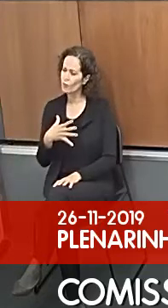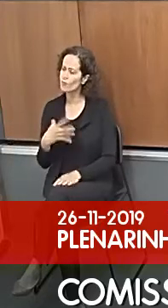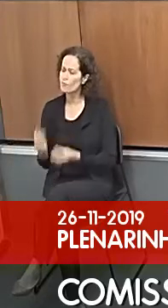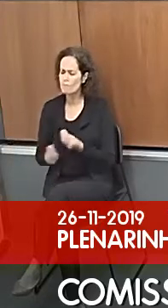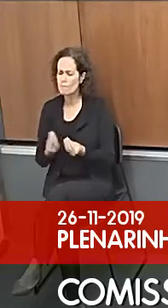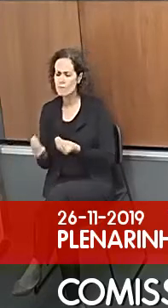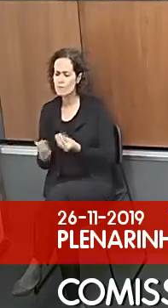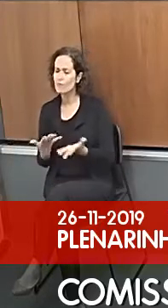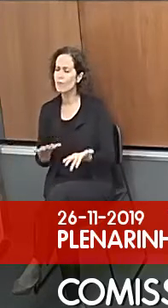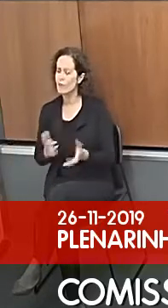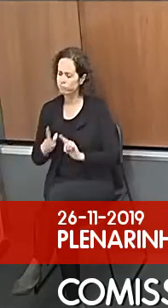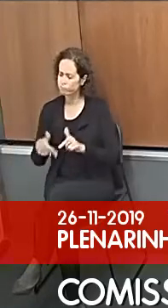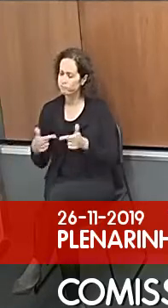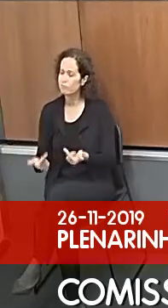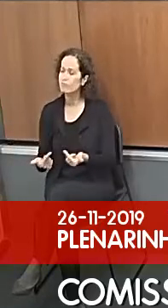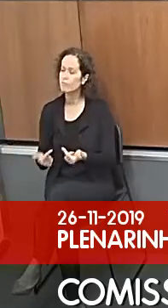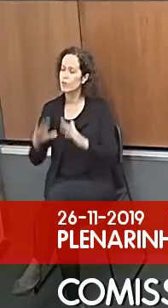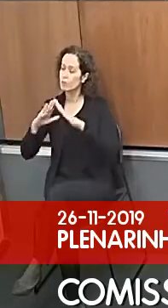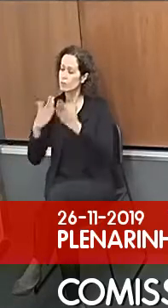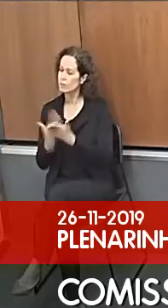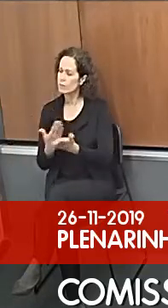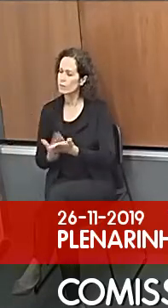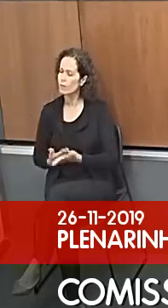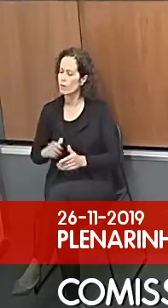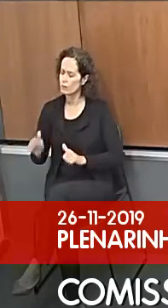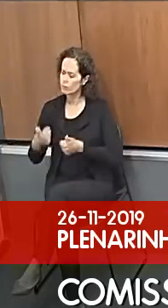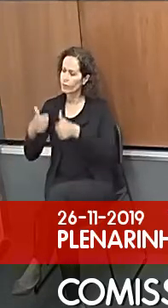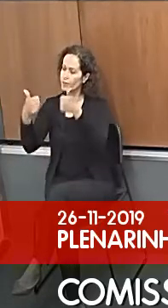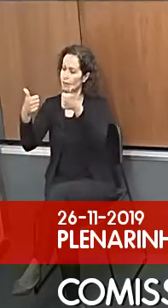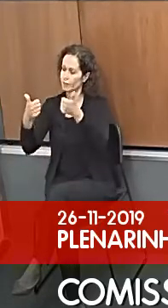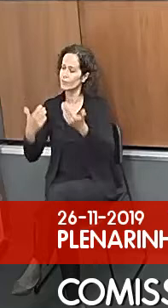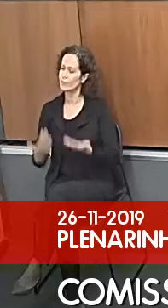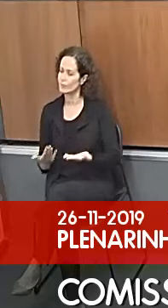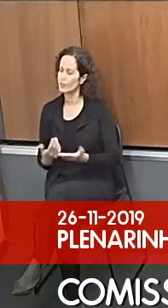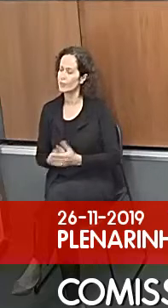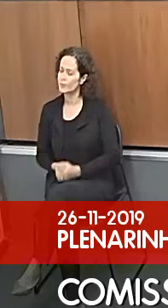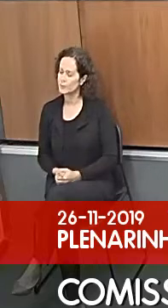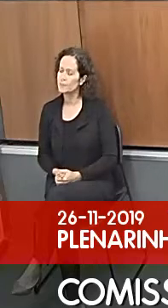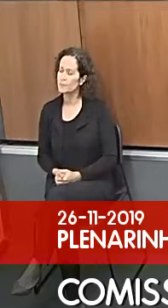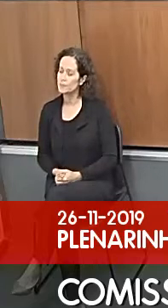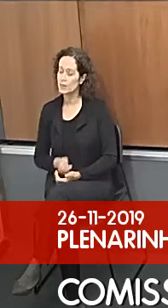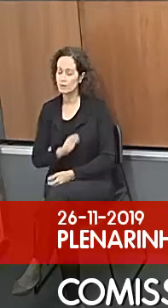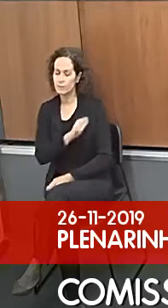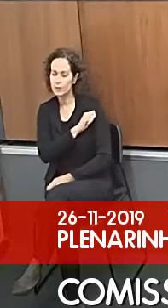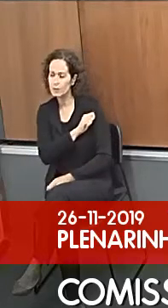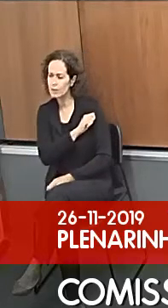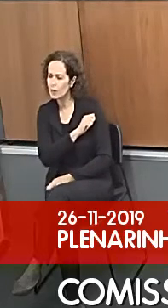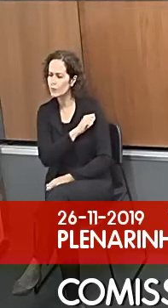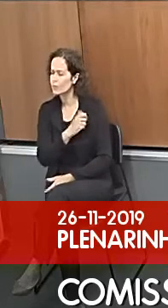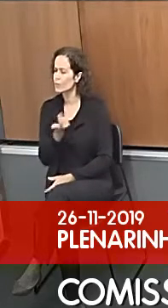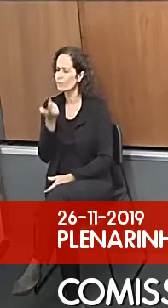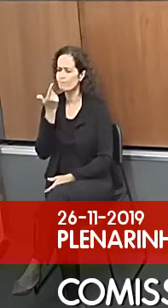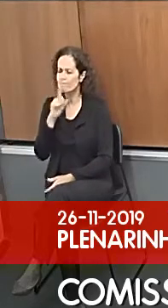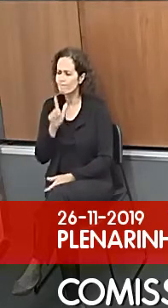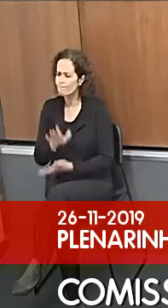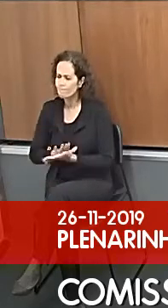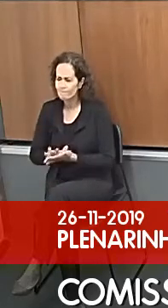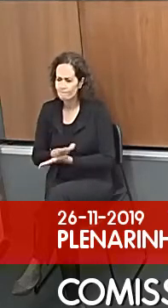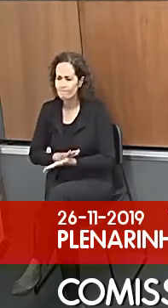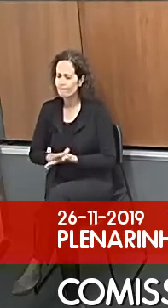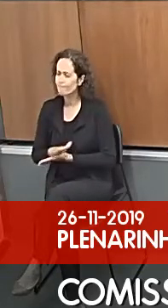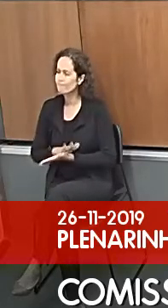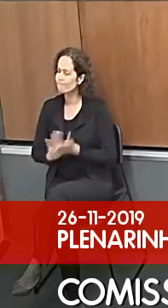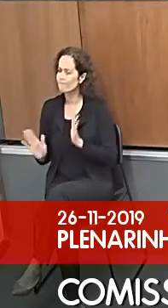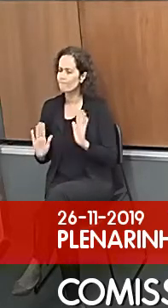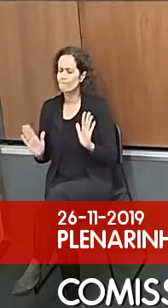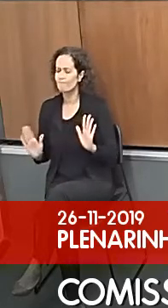fazer uma escola de qualidade, quando o nosso alunado não conseguia, era, sabe, deputado, era de jeito